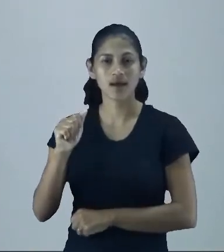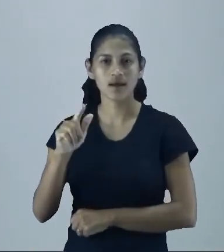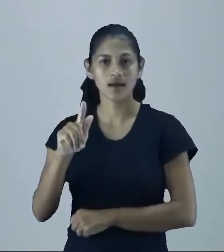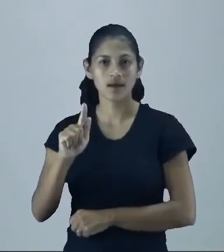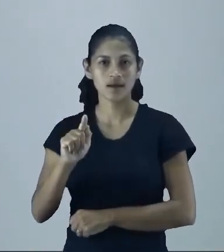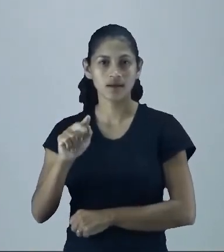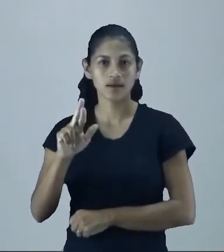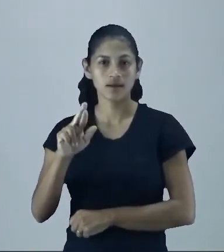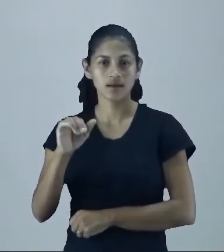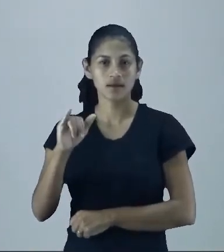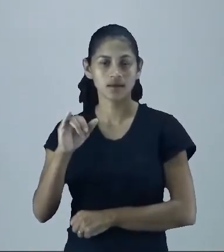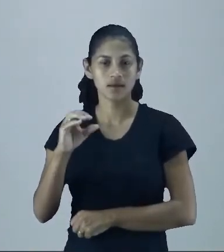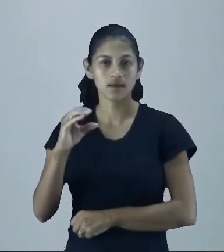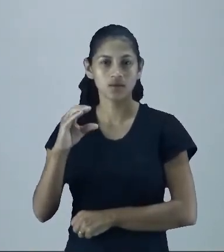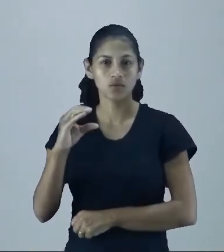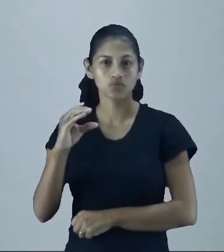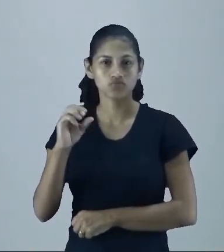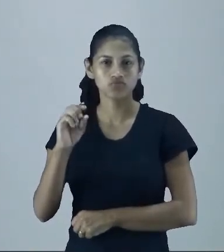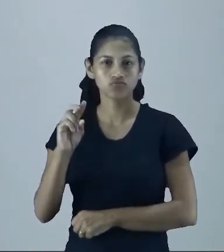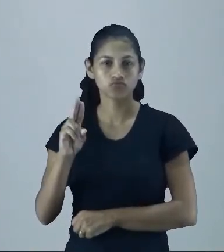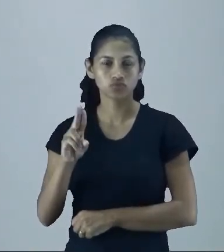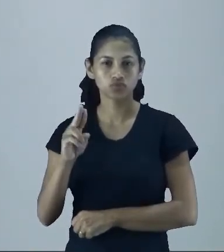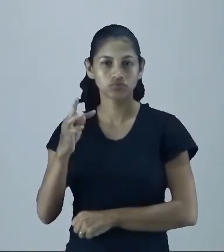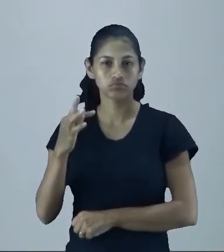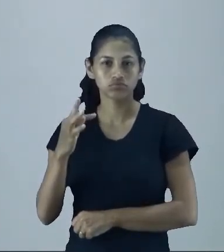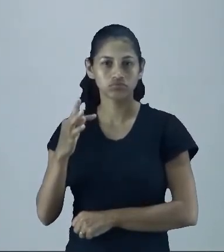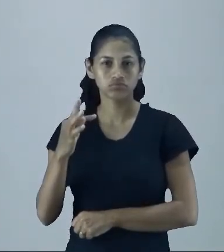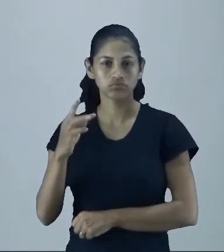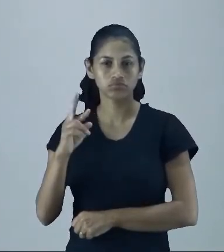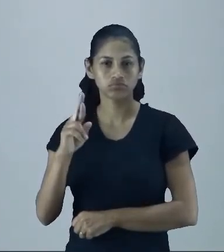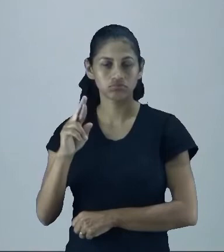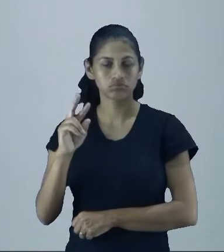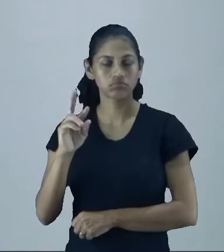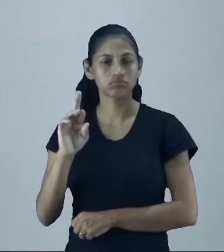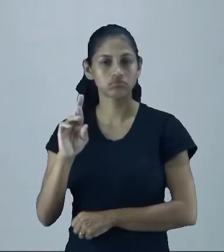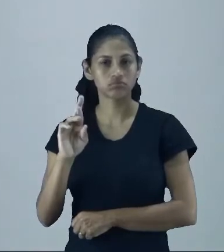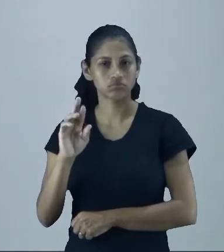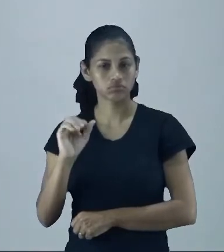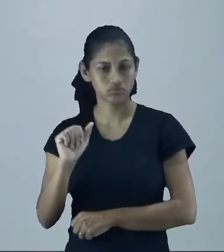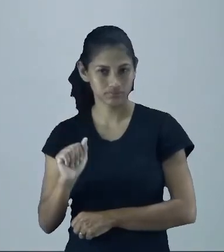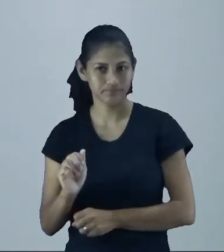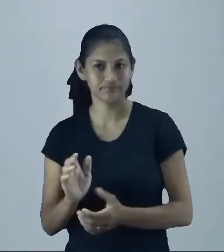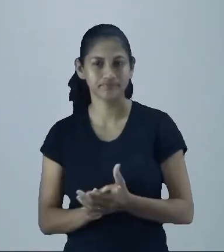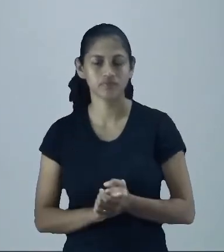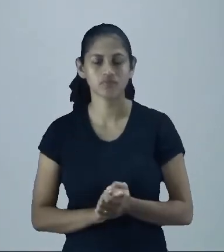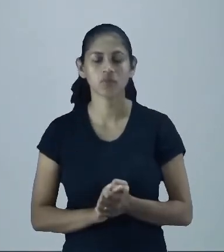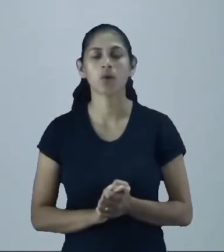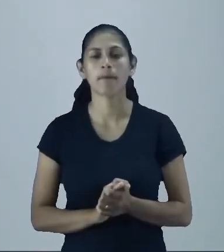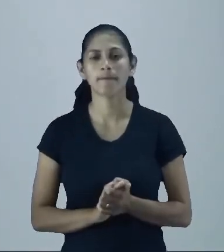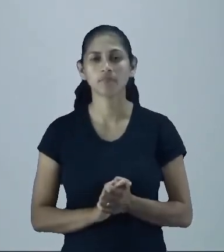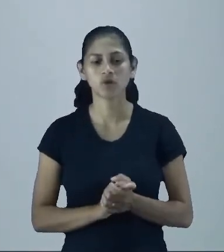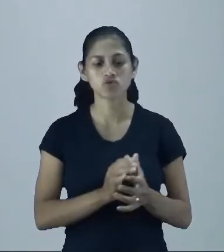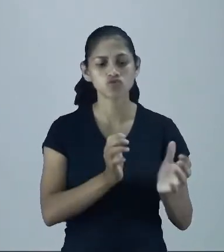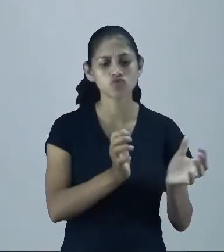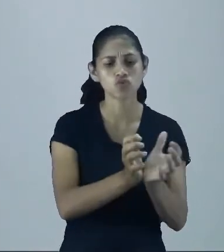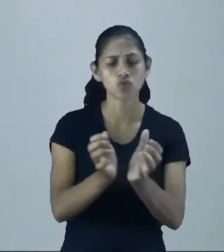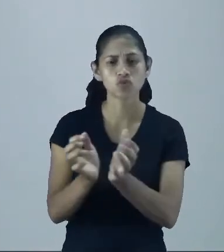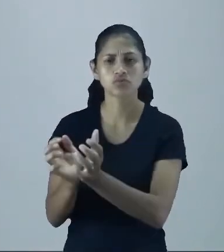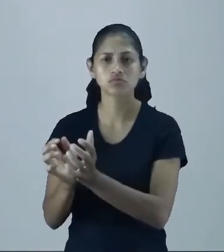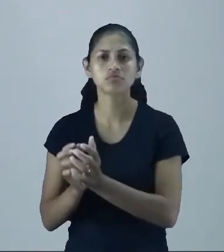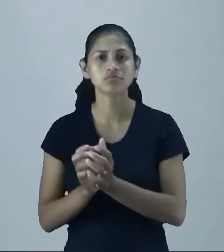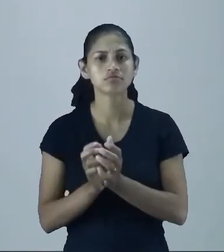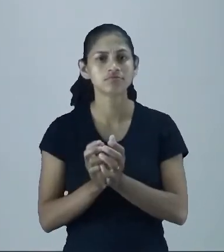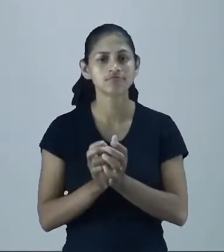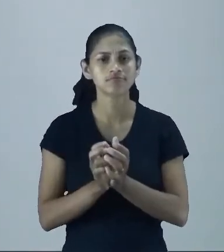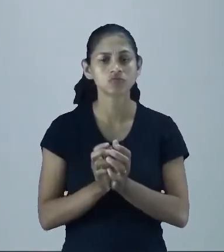etnias diferentes, né? Ou seja, grupos diferentes, porém, eles tinham muitas coisas em comuns, como a